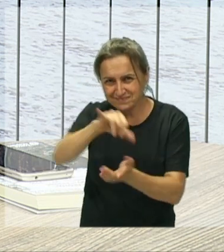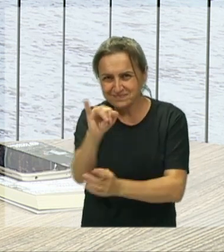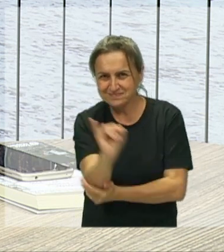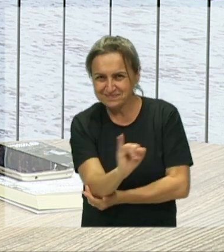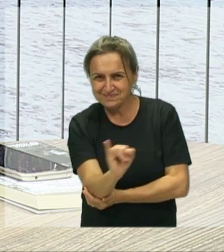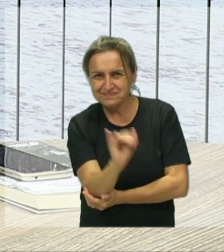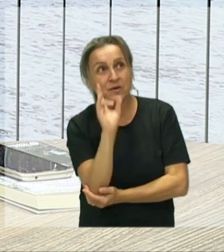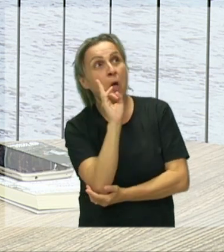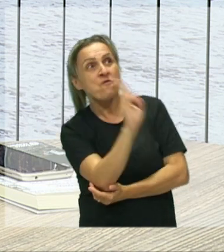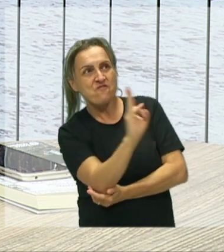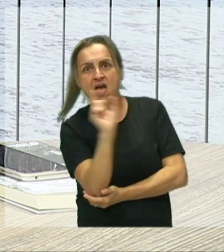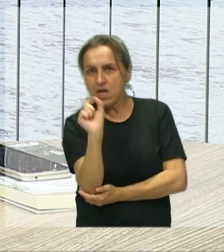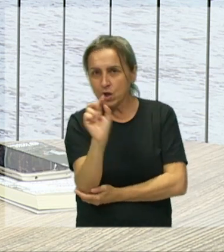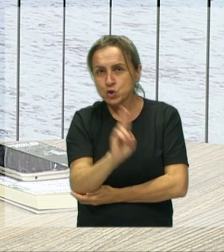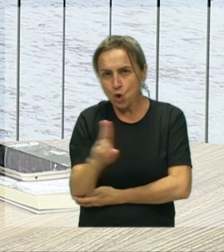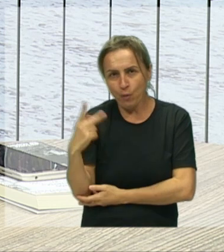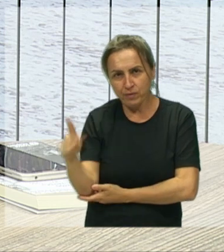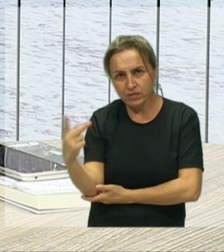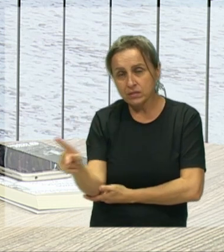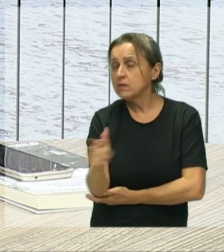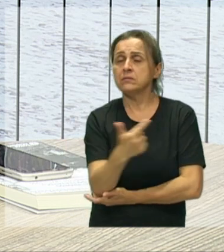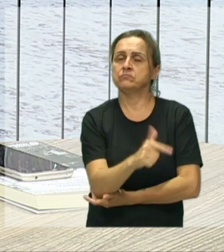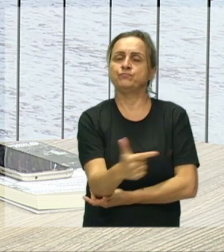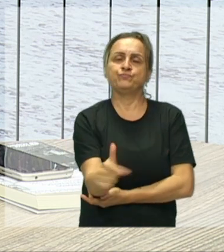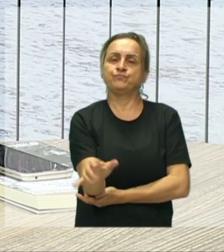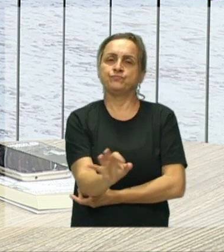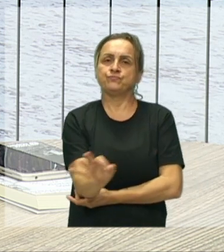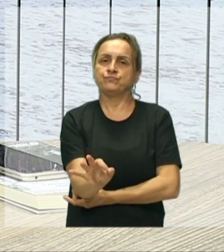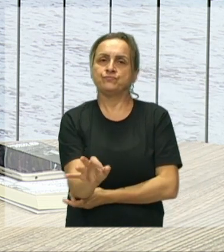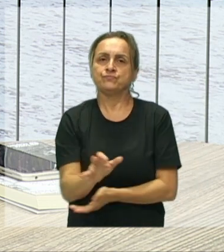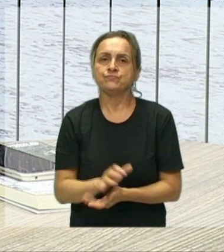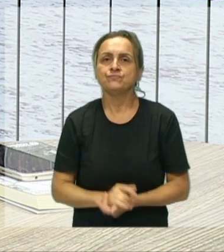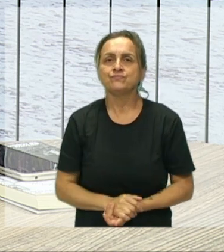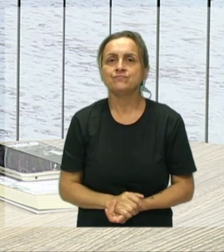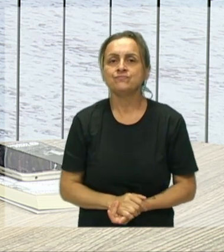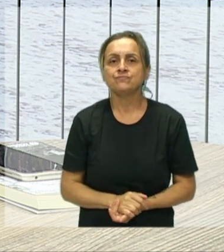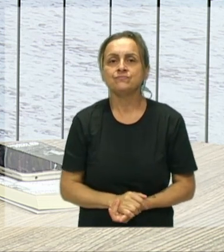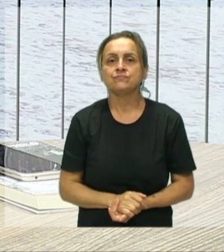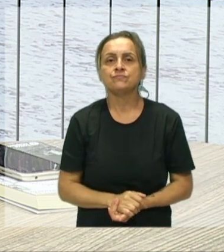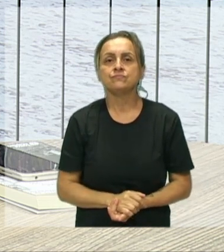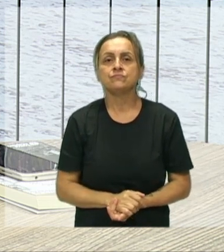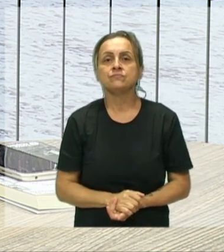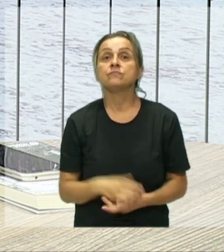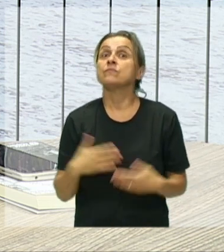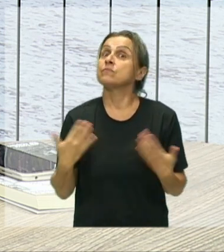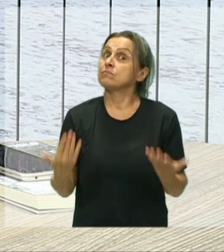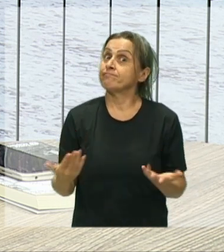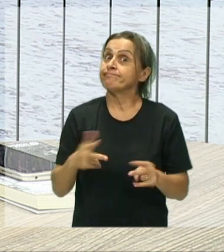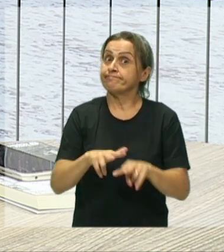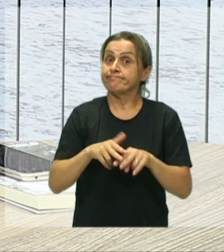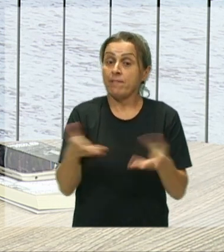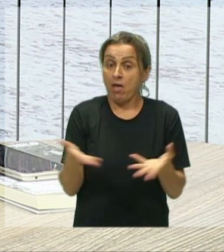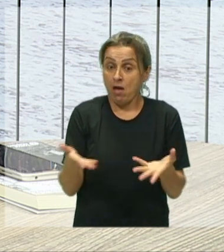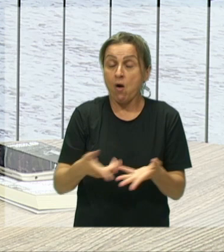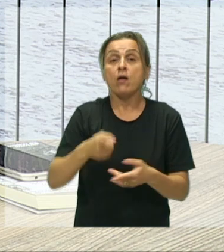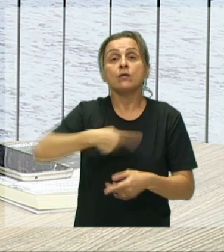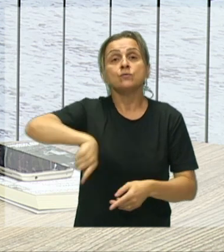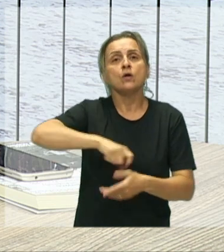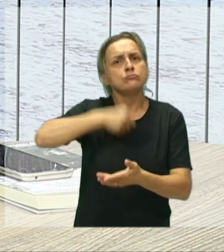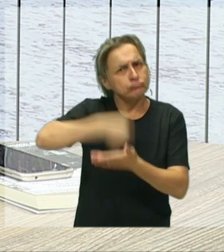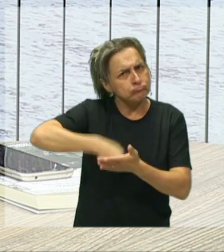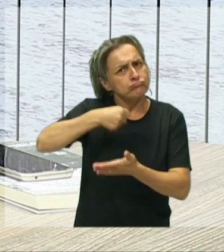não vê nenhuma referência a ele. Não é? Aí nós estamos lutando para que ele